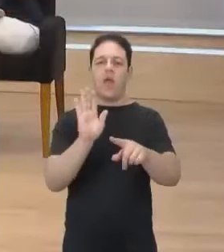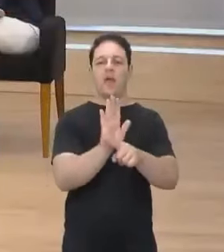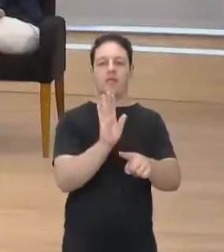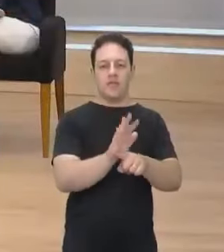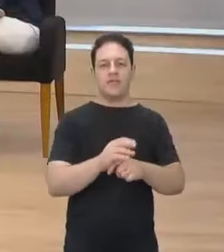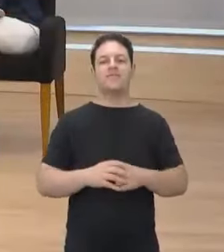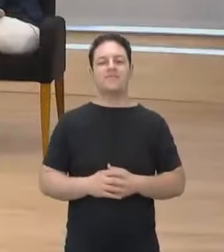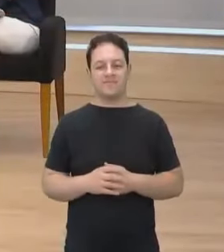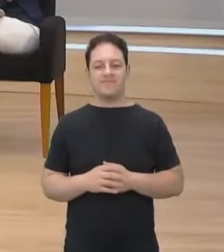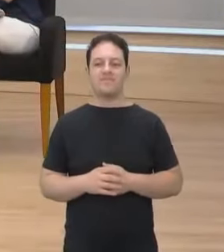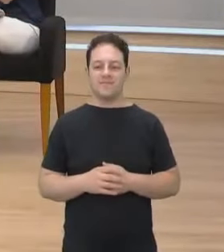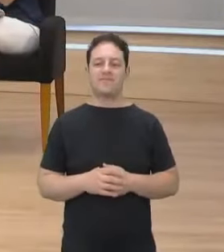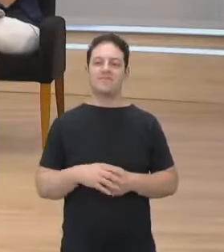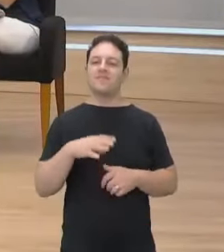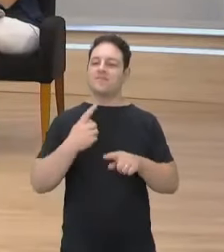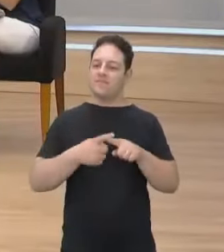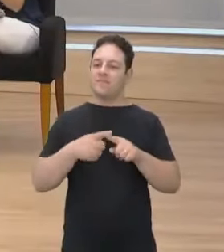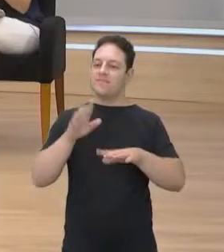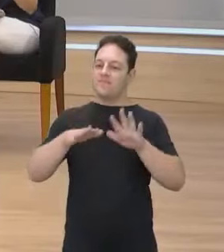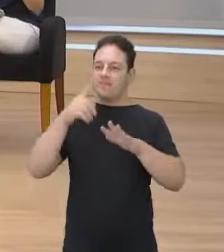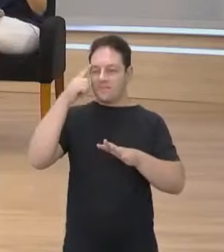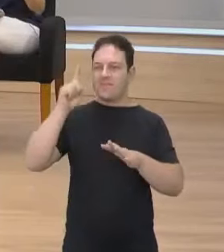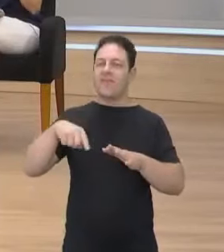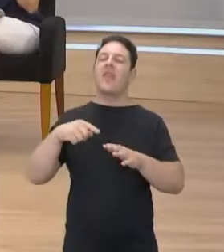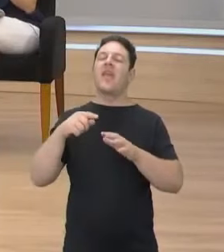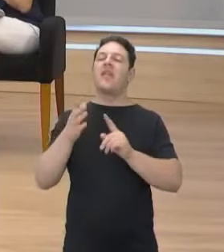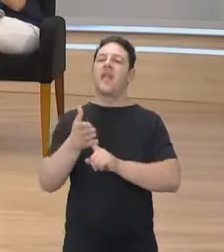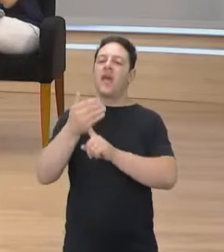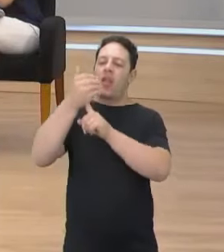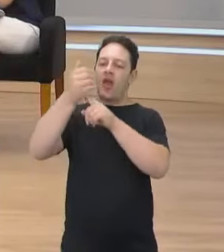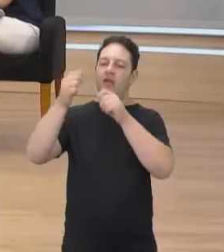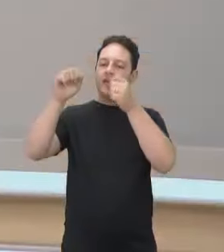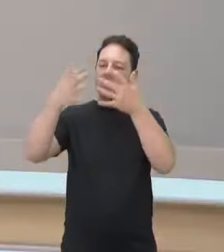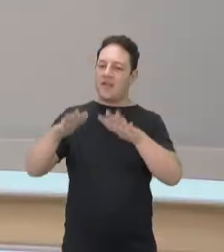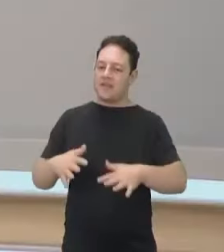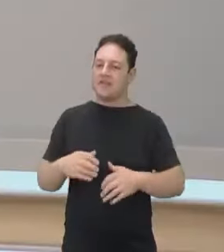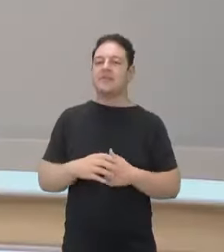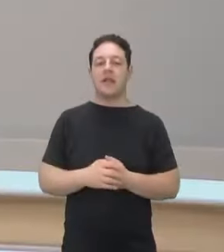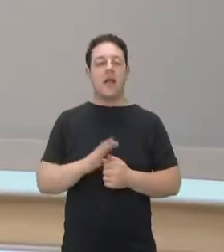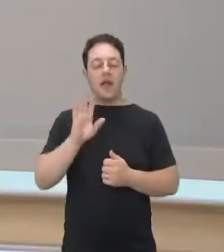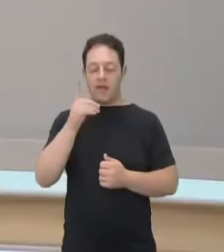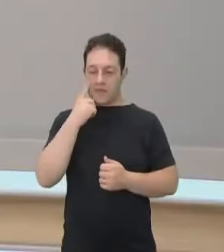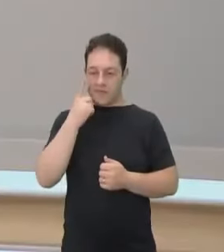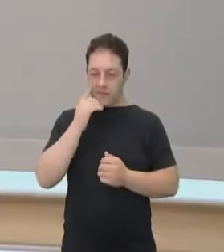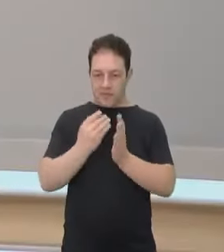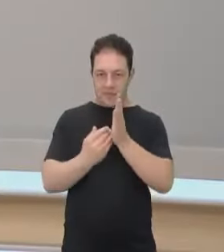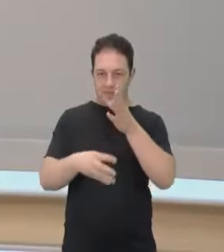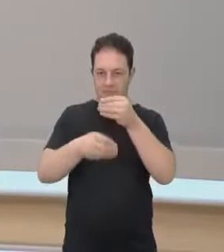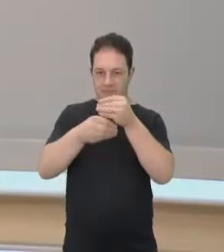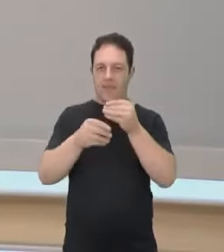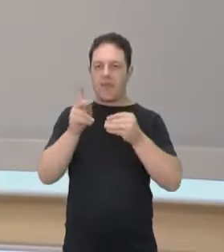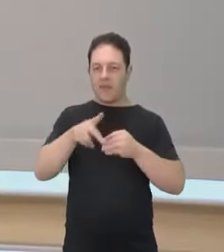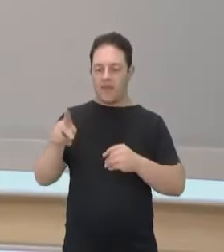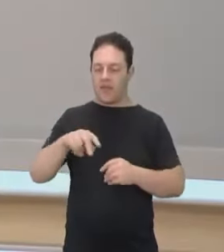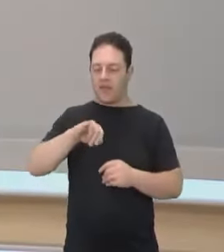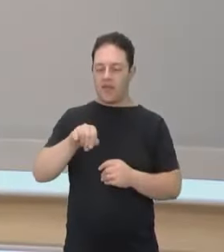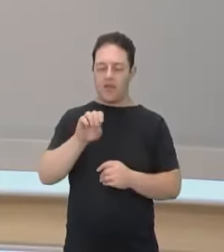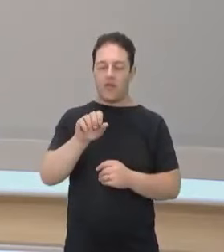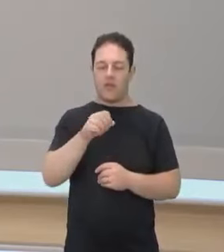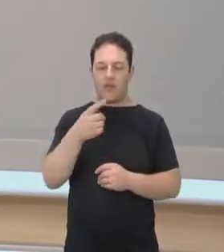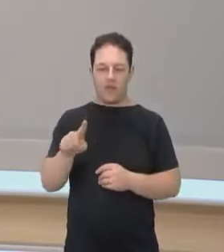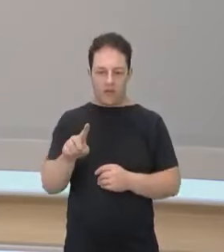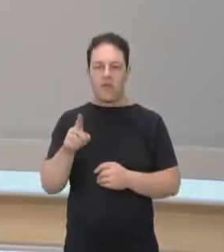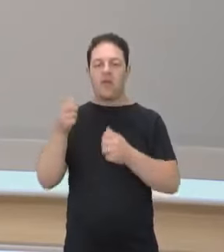gente acaba chamando também de desastres tecnológicos. Isso. Só acrescentar aqui que o professor João, quando a gente estava falando de